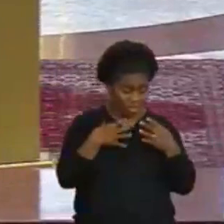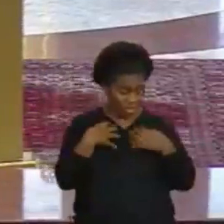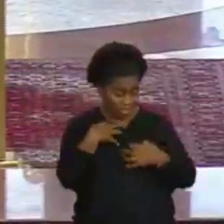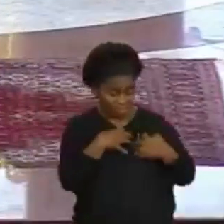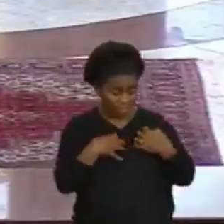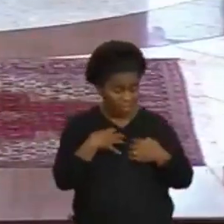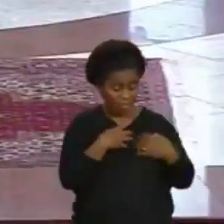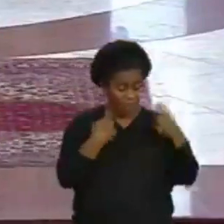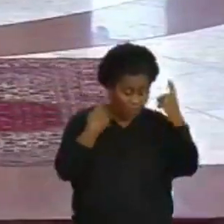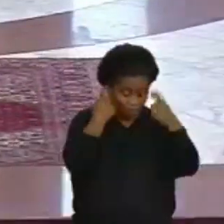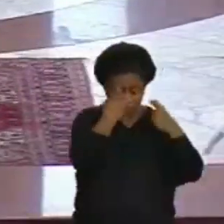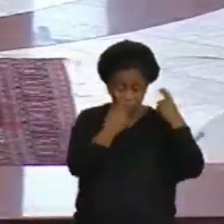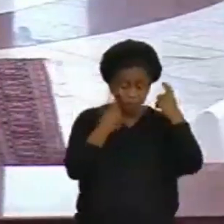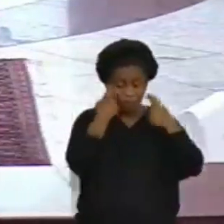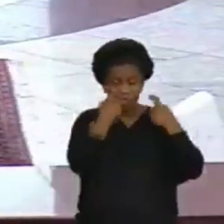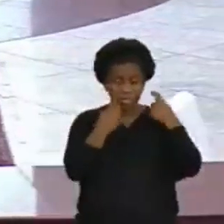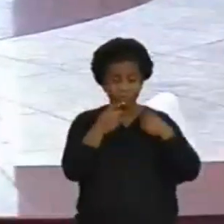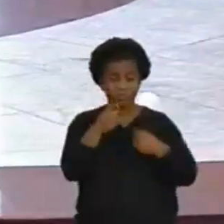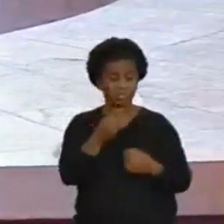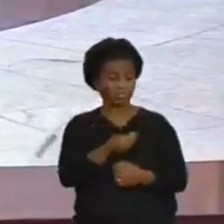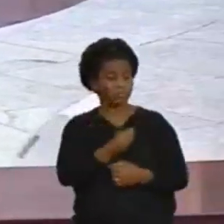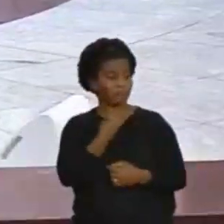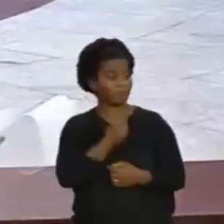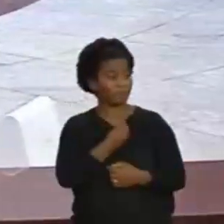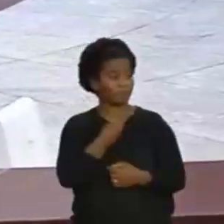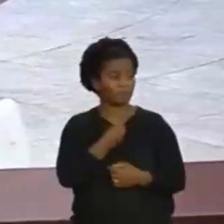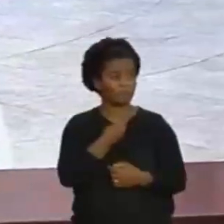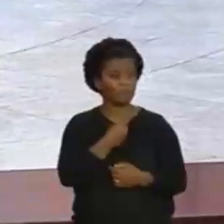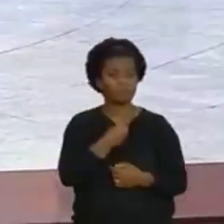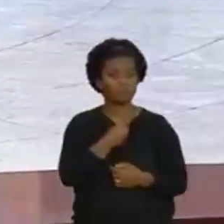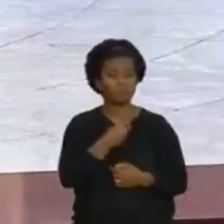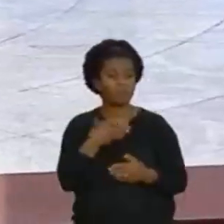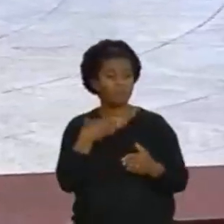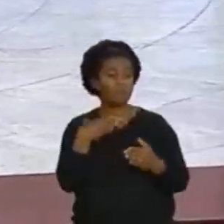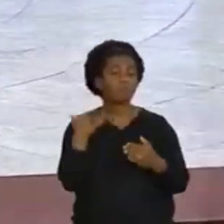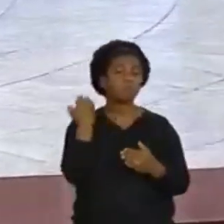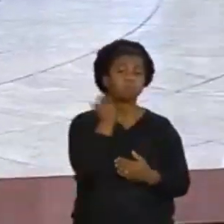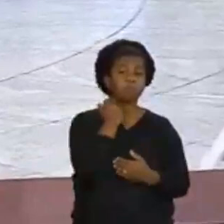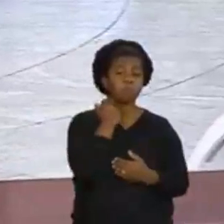tão preocupado, você vive, sabe, você vive no limite, você vive